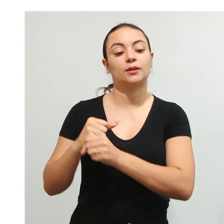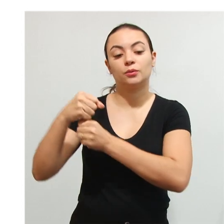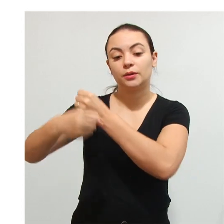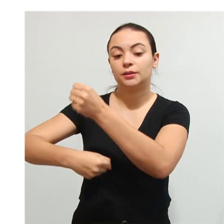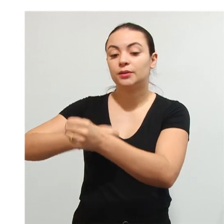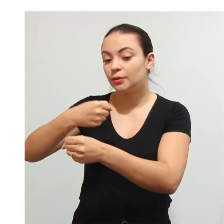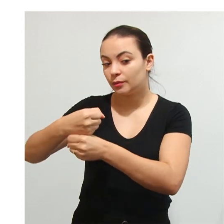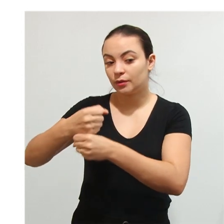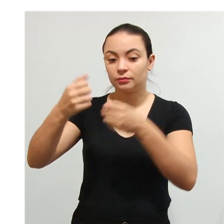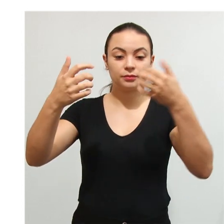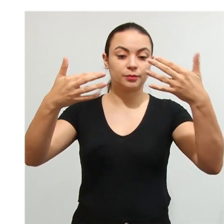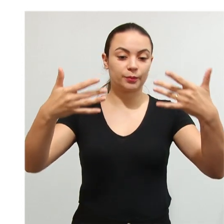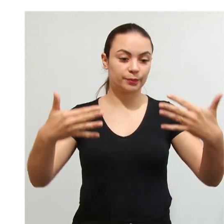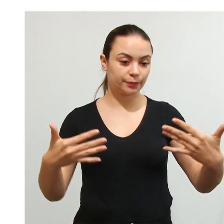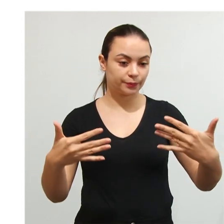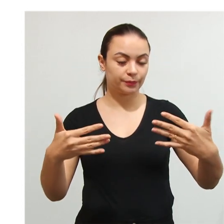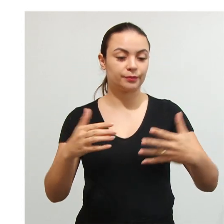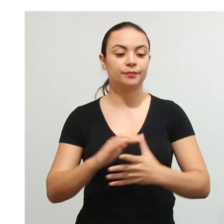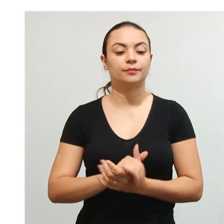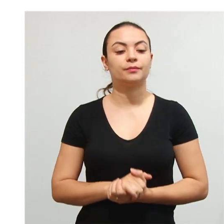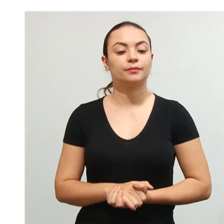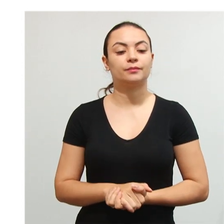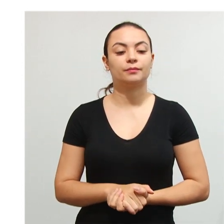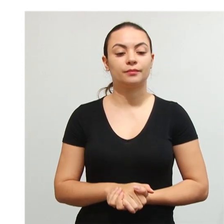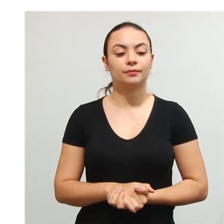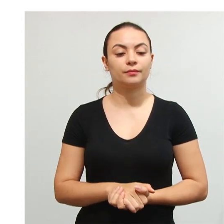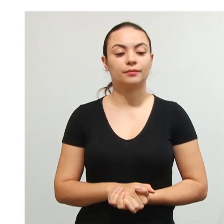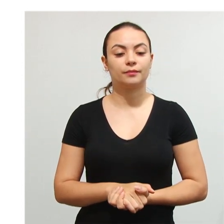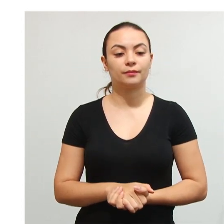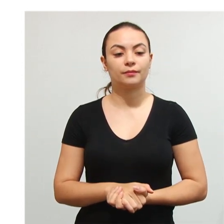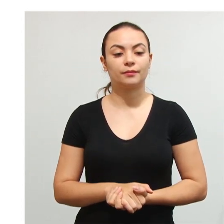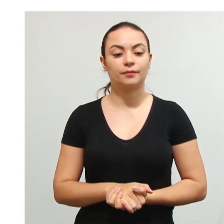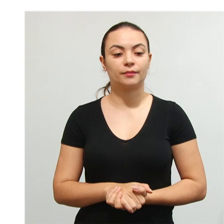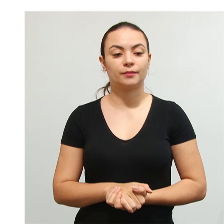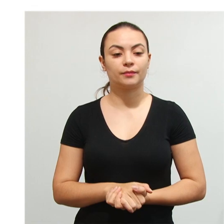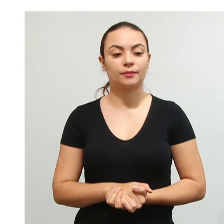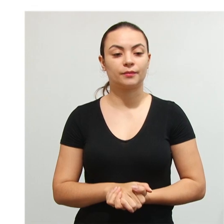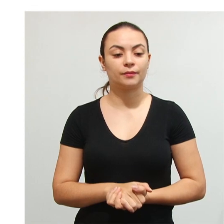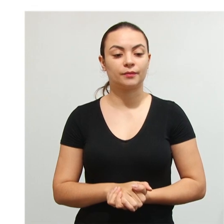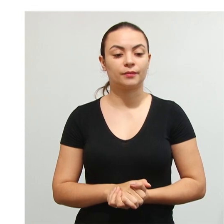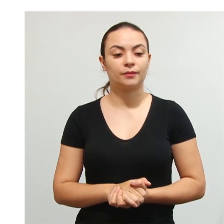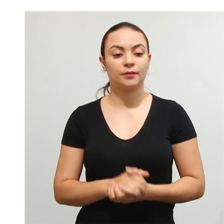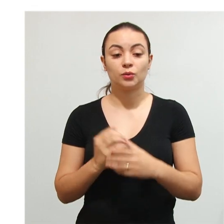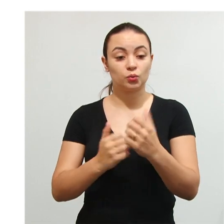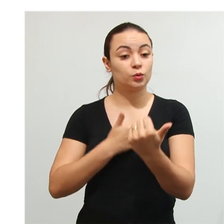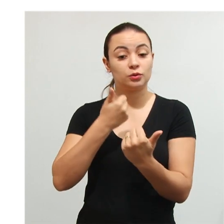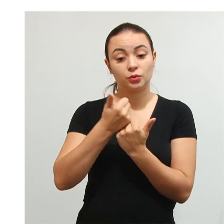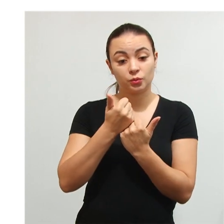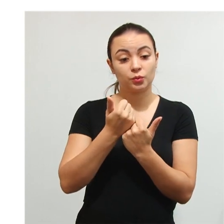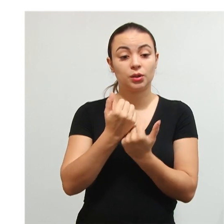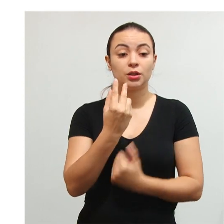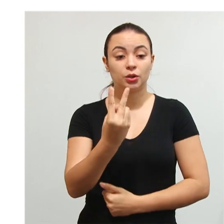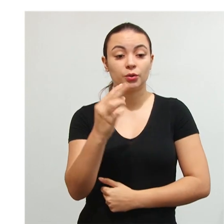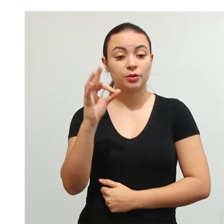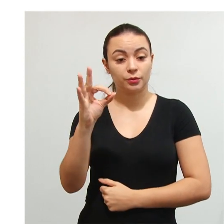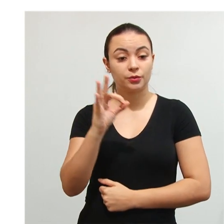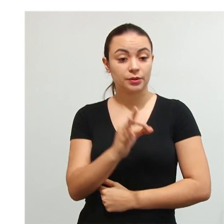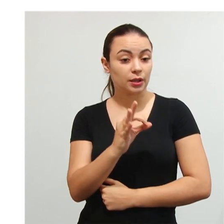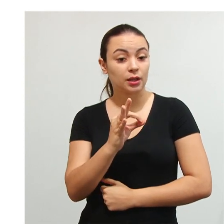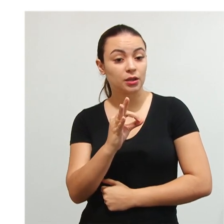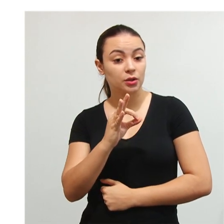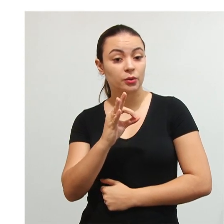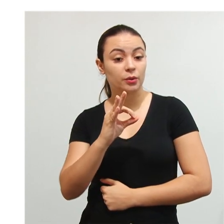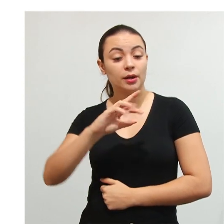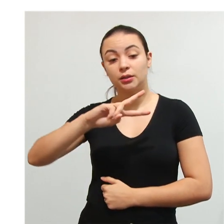a 1 mais a taxa mensal Qual que é a taxa mensal 2%, 2% é o mesmo que